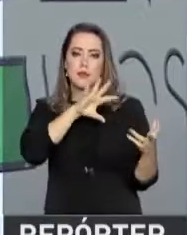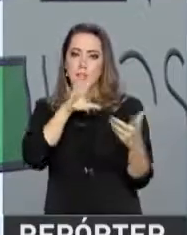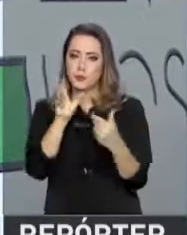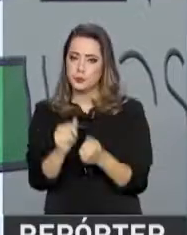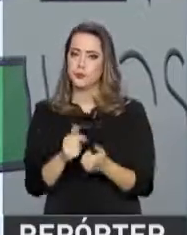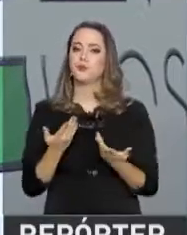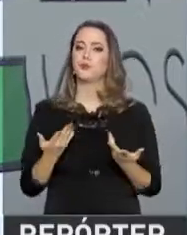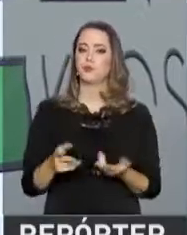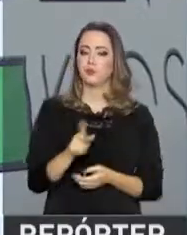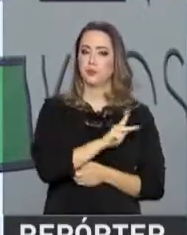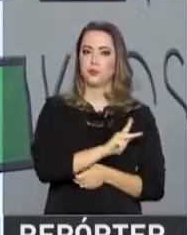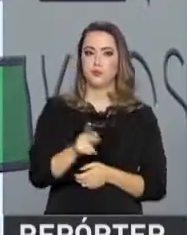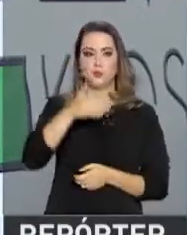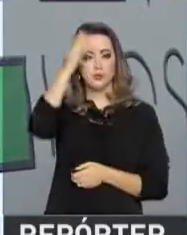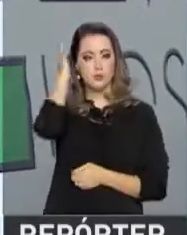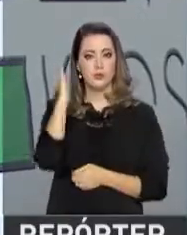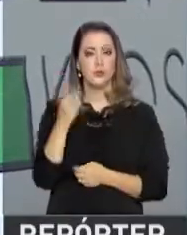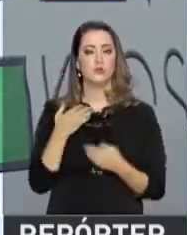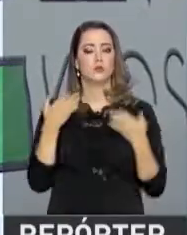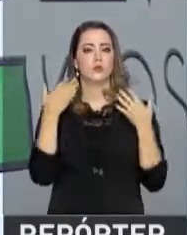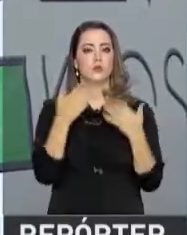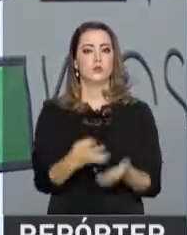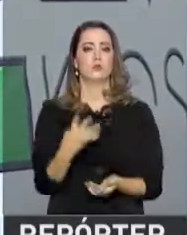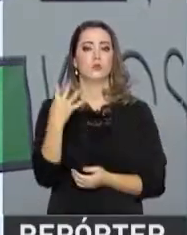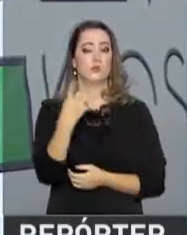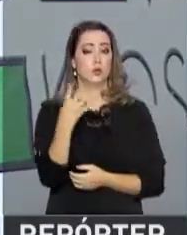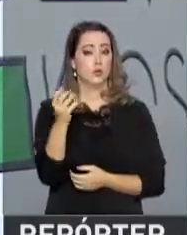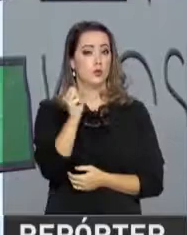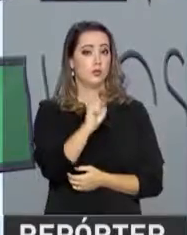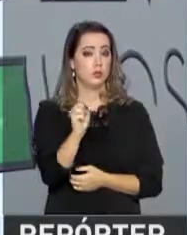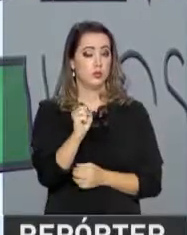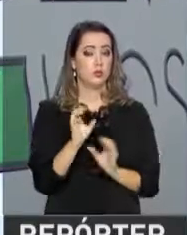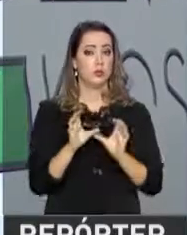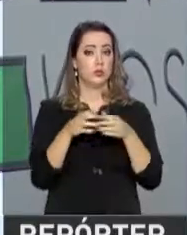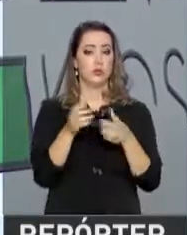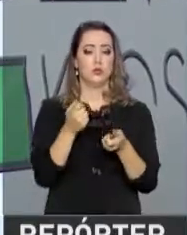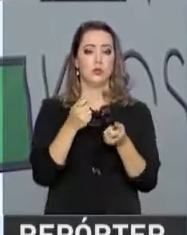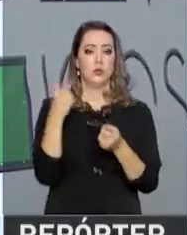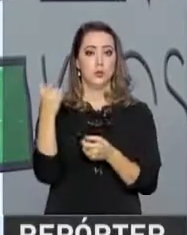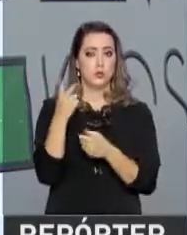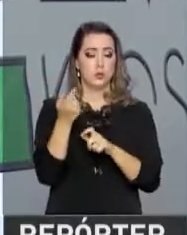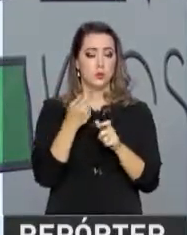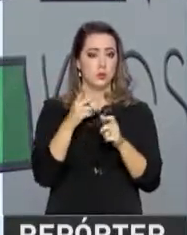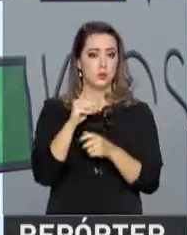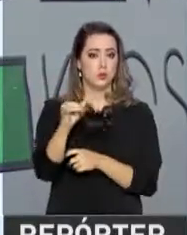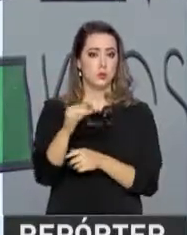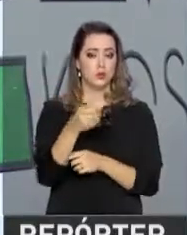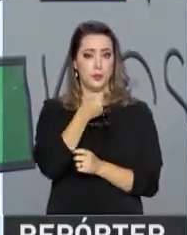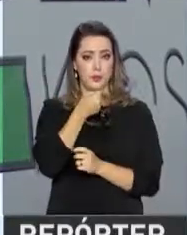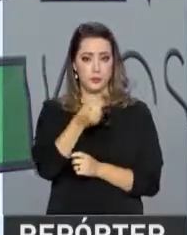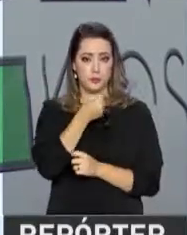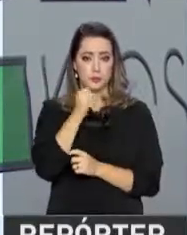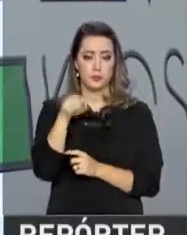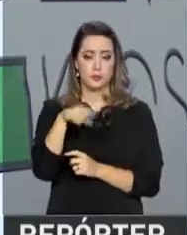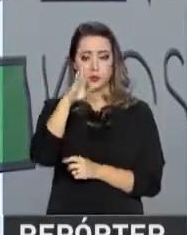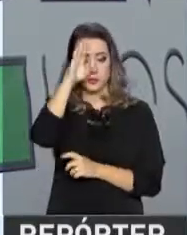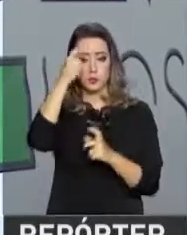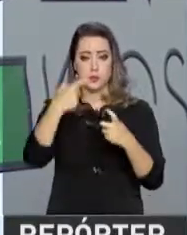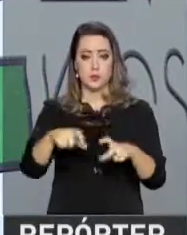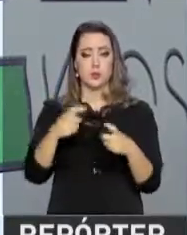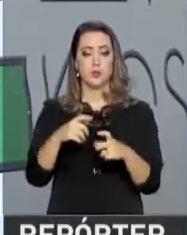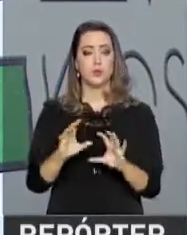o presidente michel temer participa da 48ª edição do encontro o segundo dia e vai discursar no auditório principal do evento